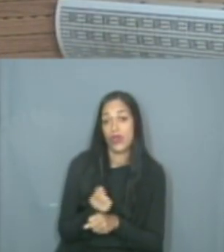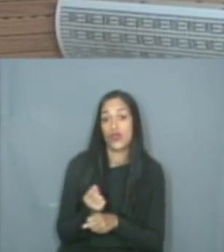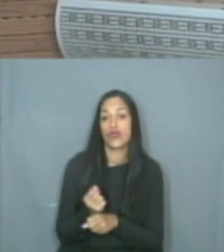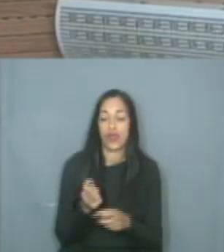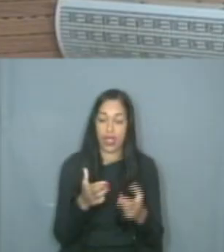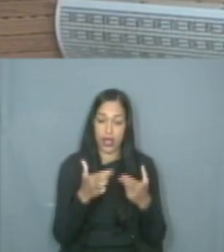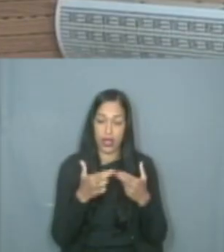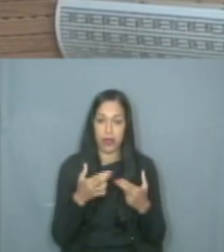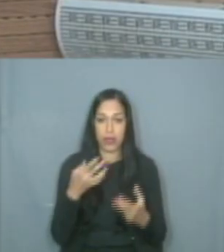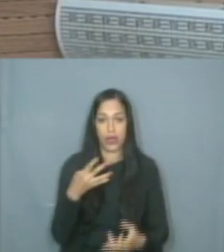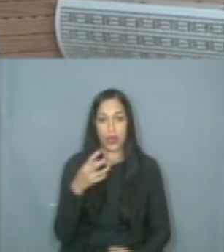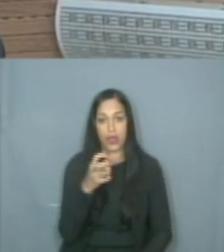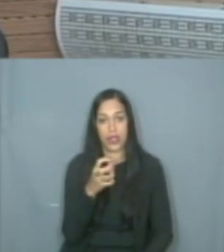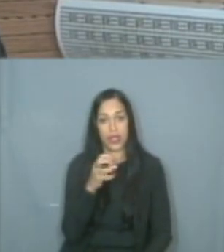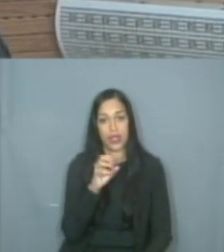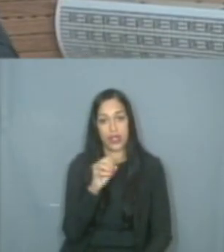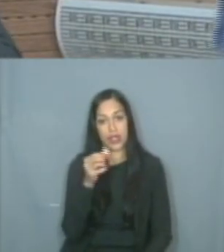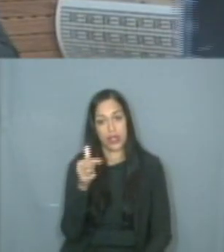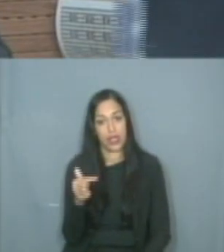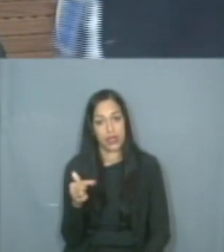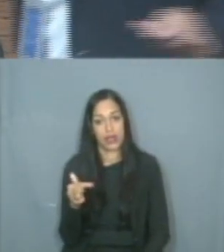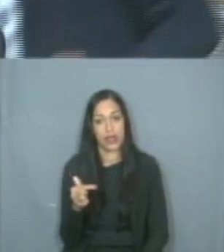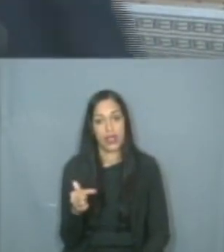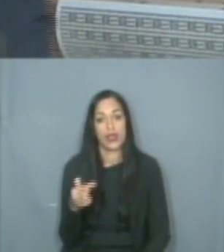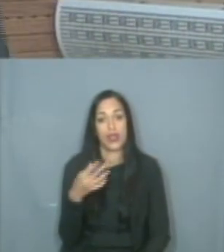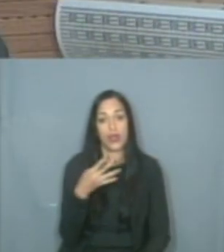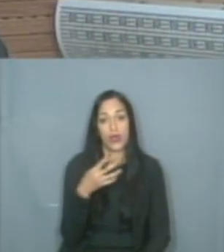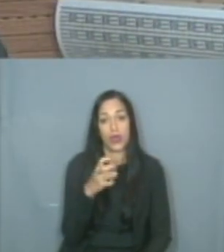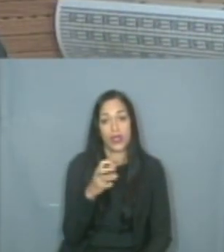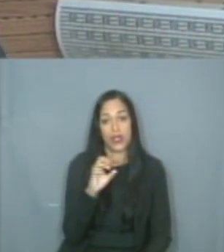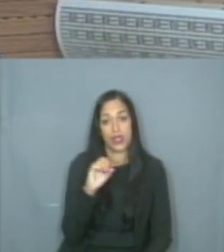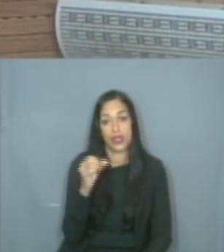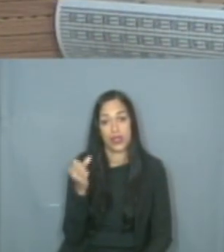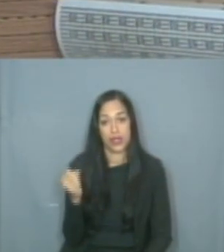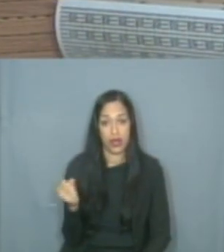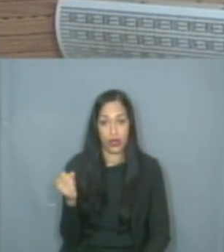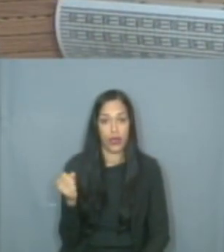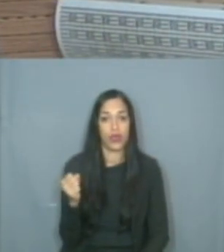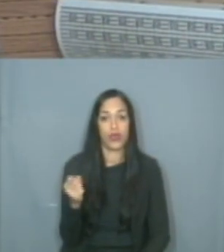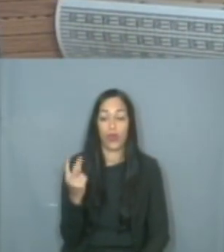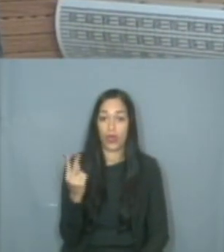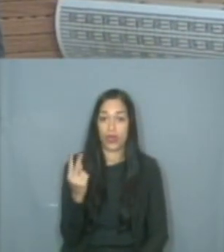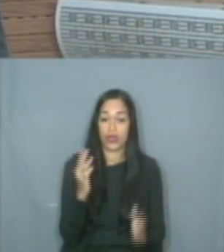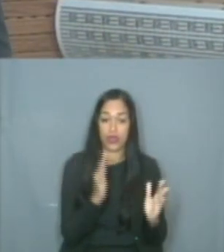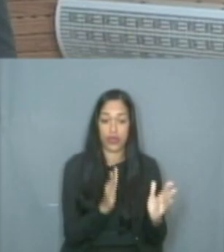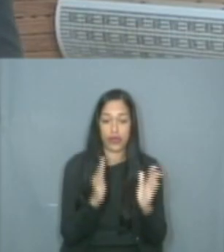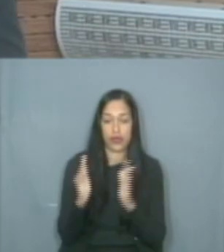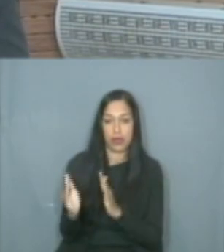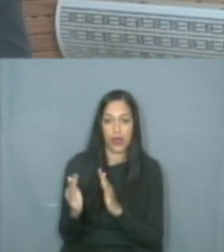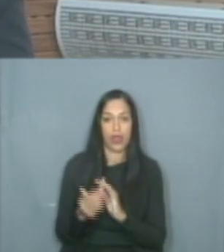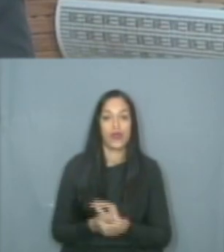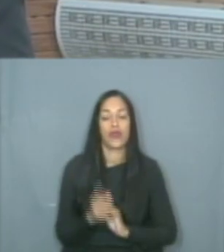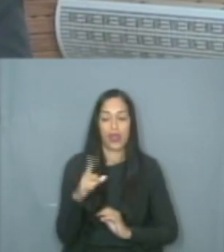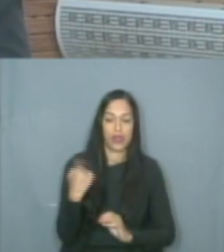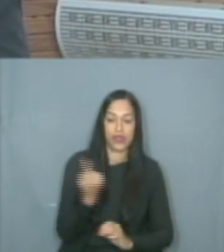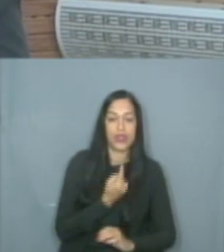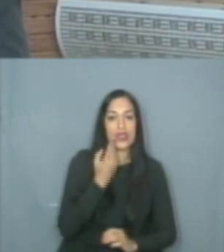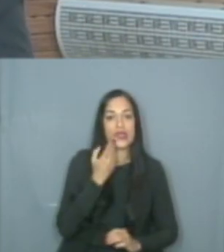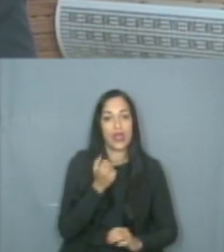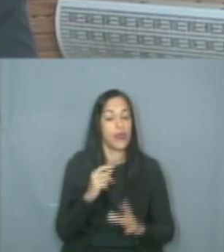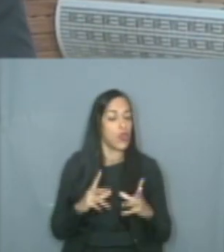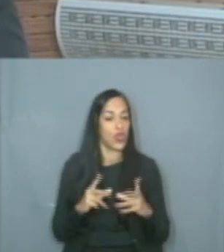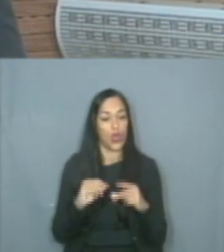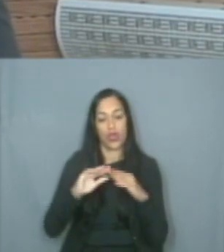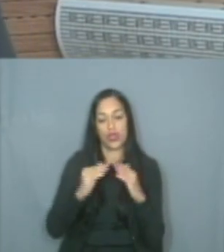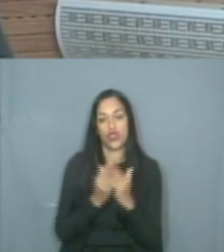requerimento 4507 e o 4508, esses dois serão em bloco. E a gente sabe que toda escola tem